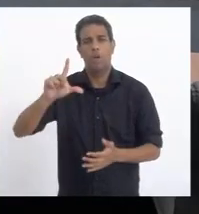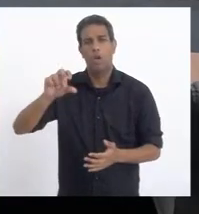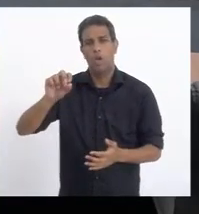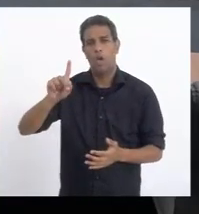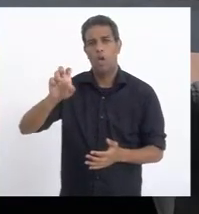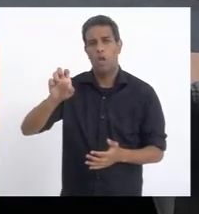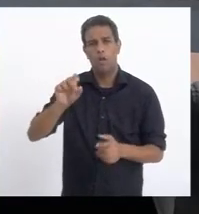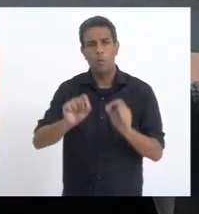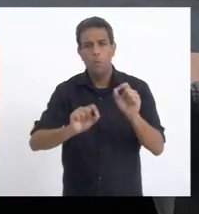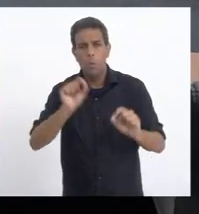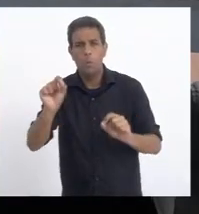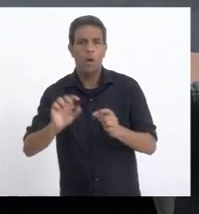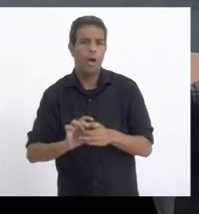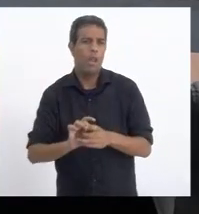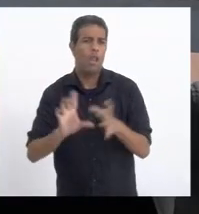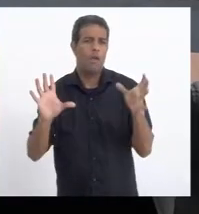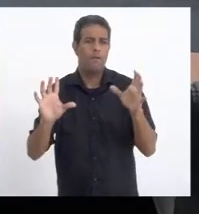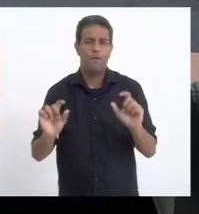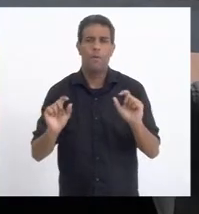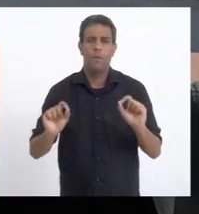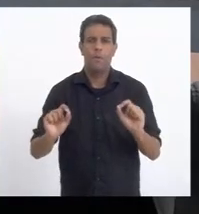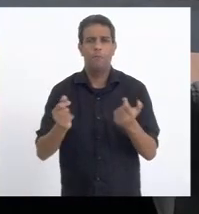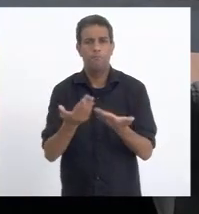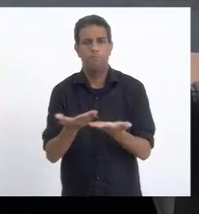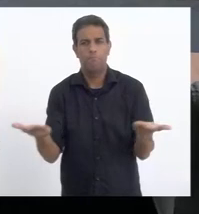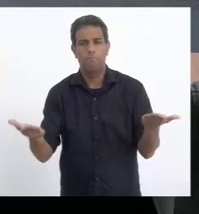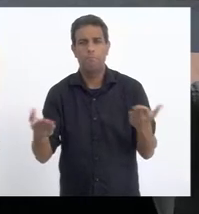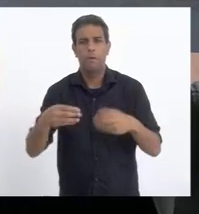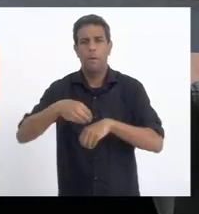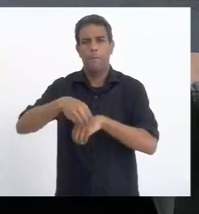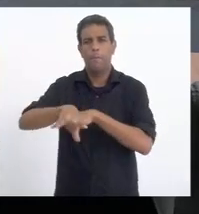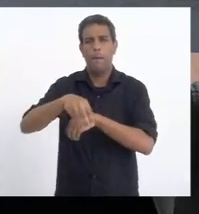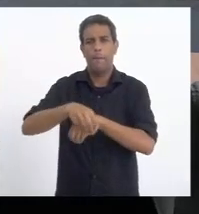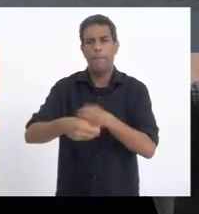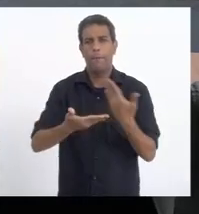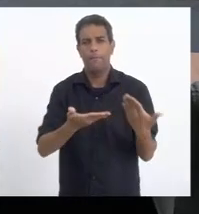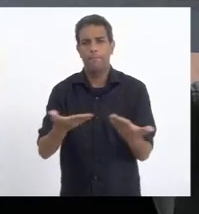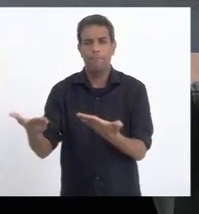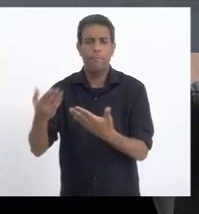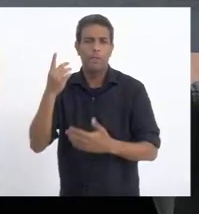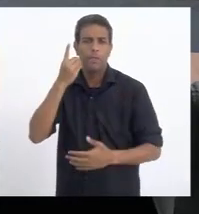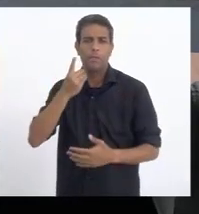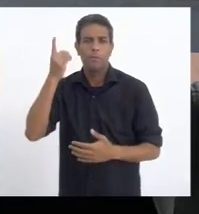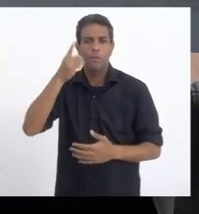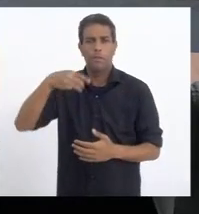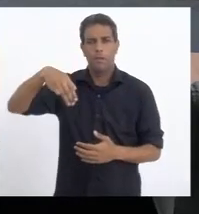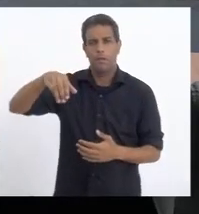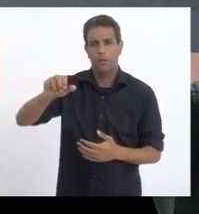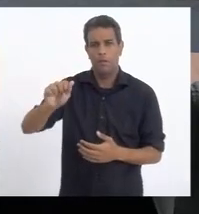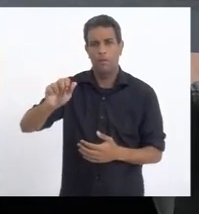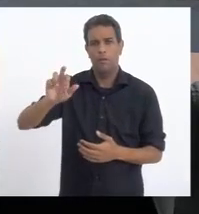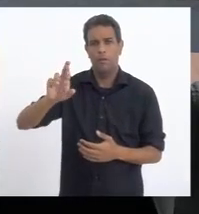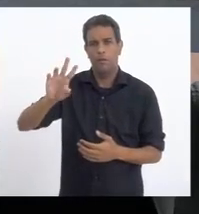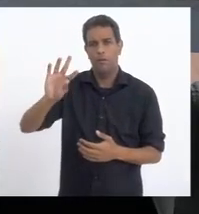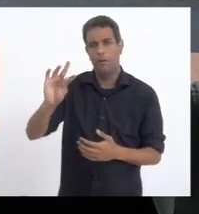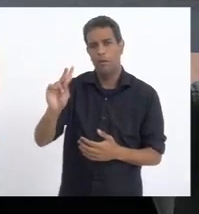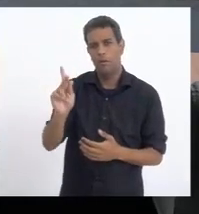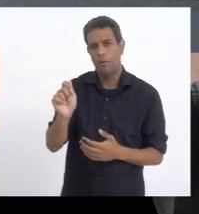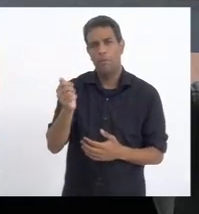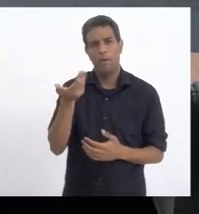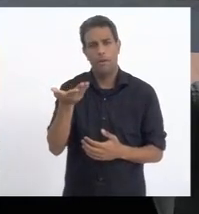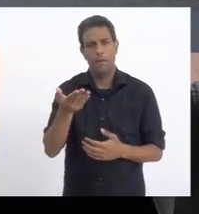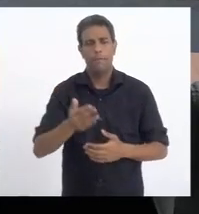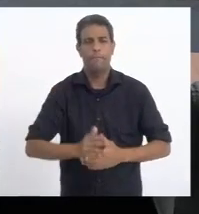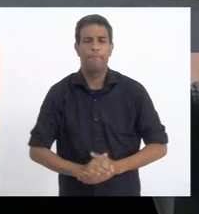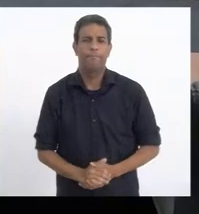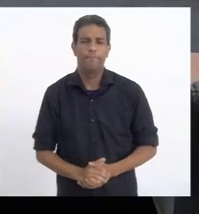quem mais que era se inscrever a vai estar aberta que tá da Marta Rocha os deputados